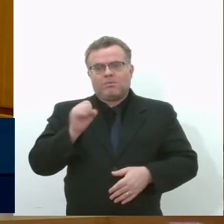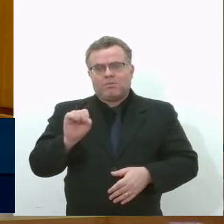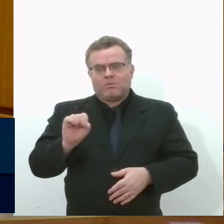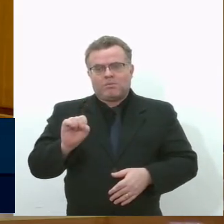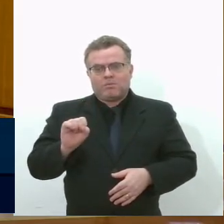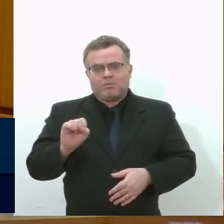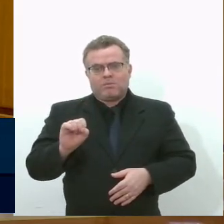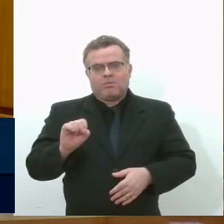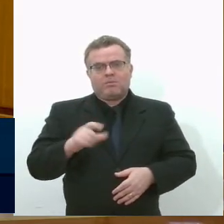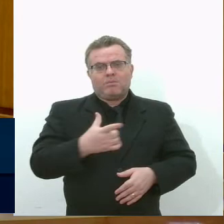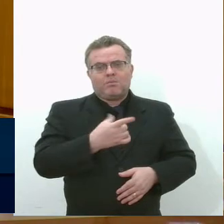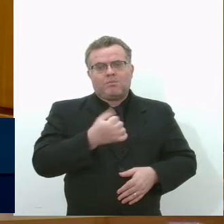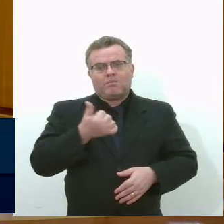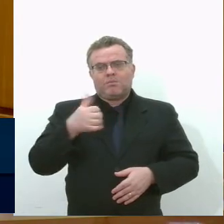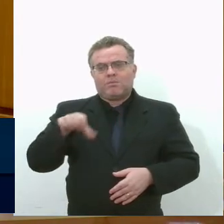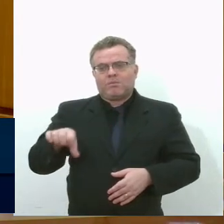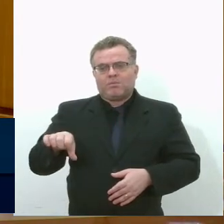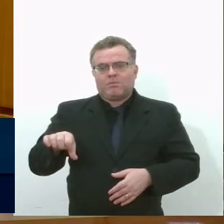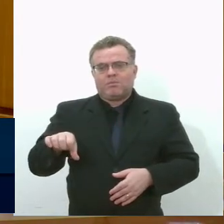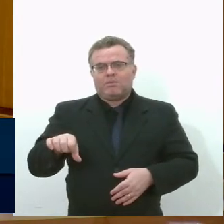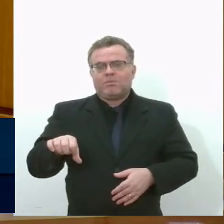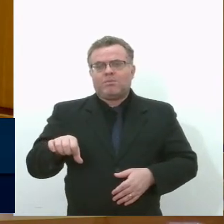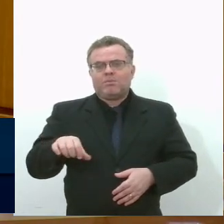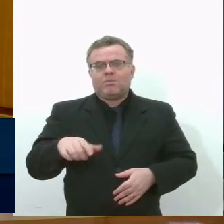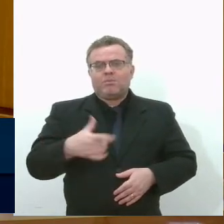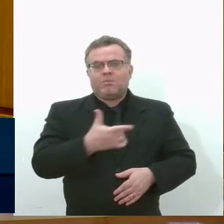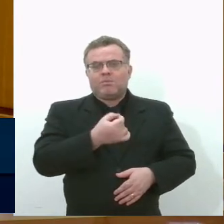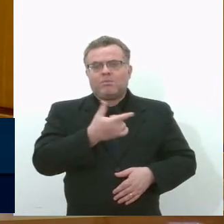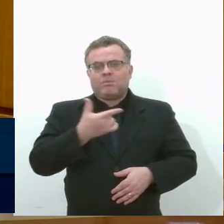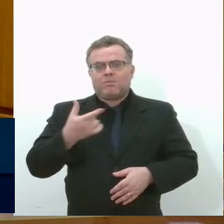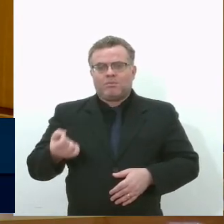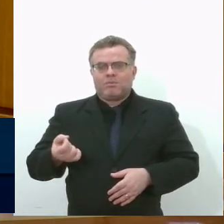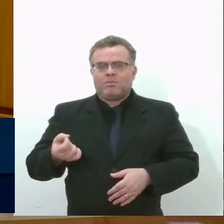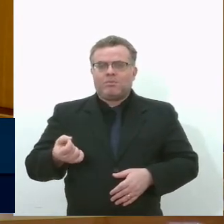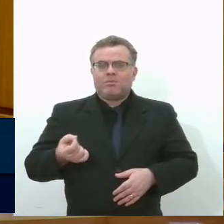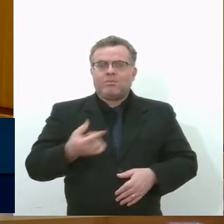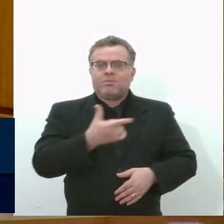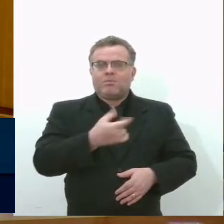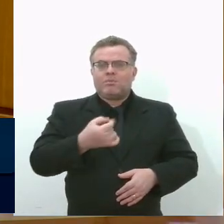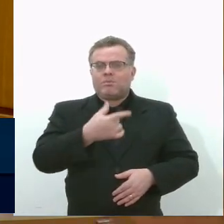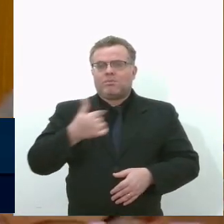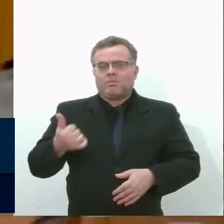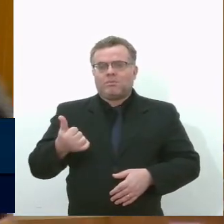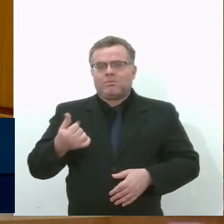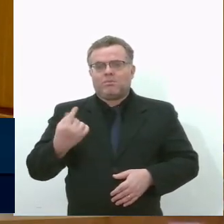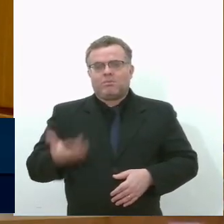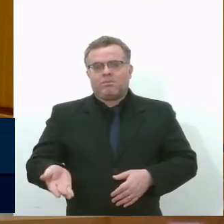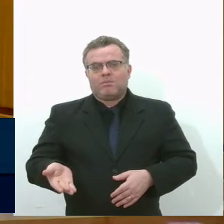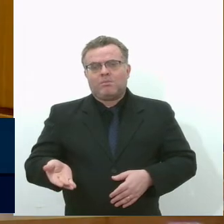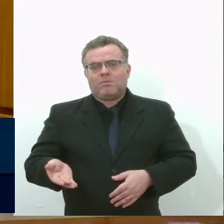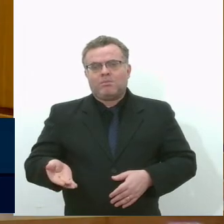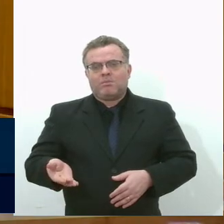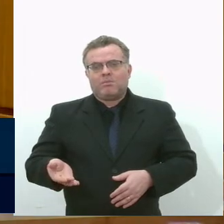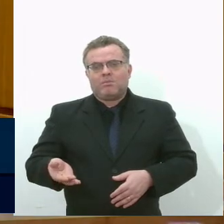2018, 2019, 2020 e 2021.